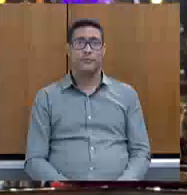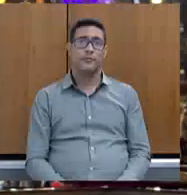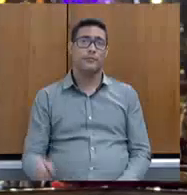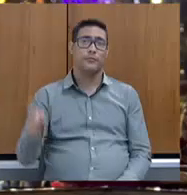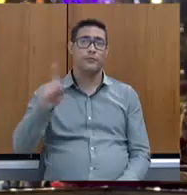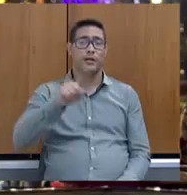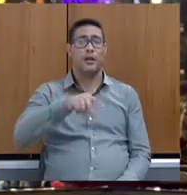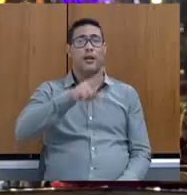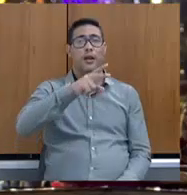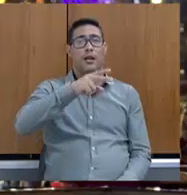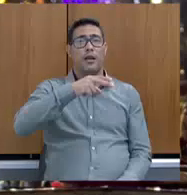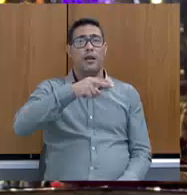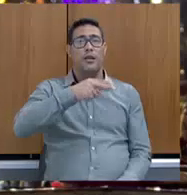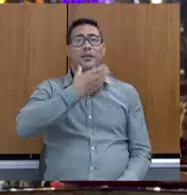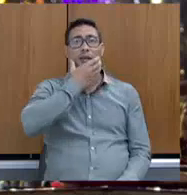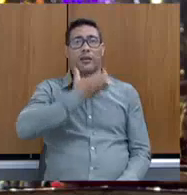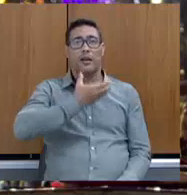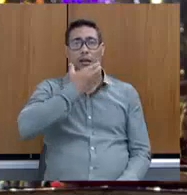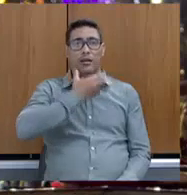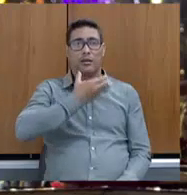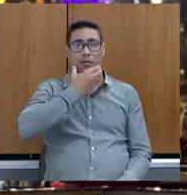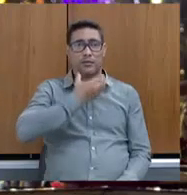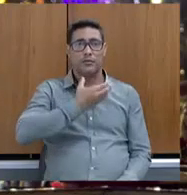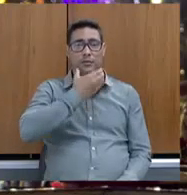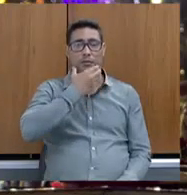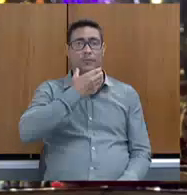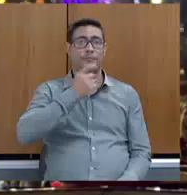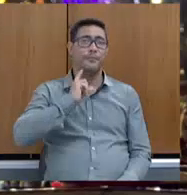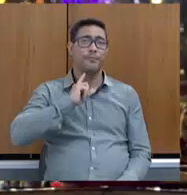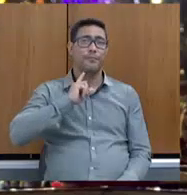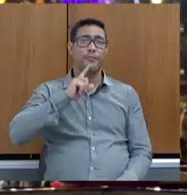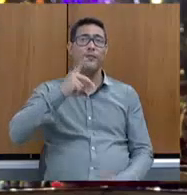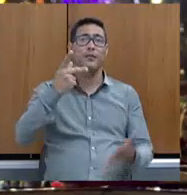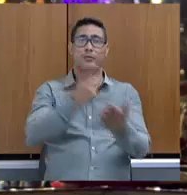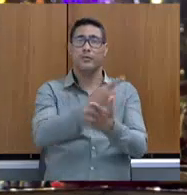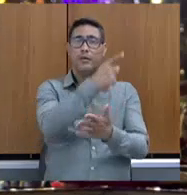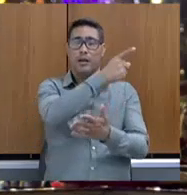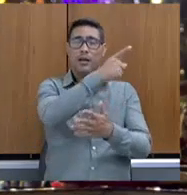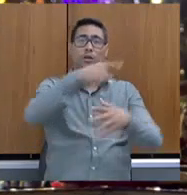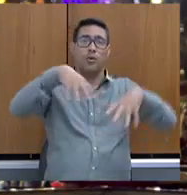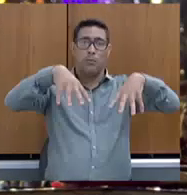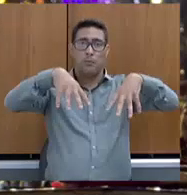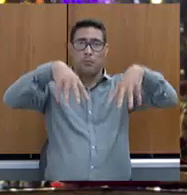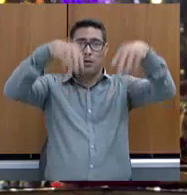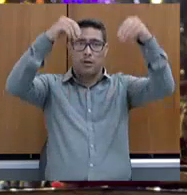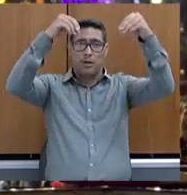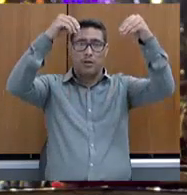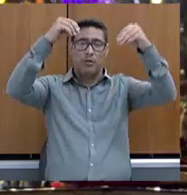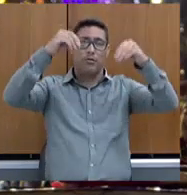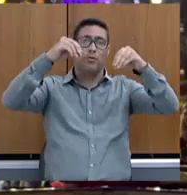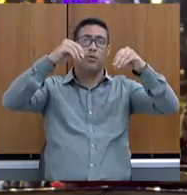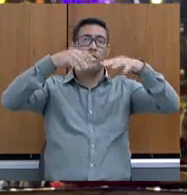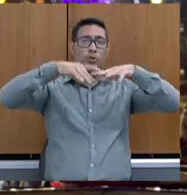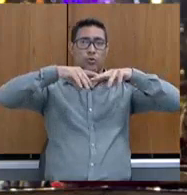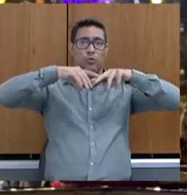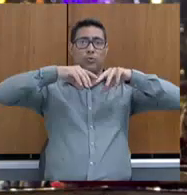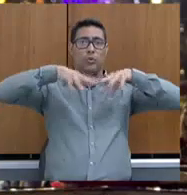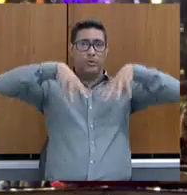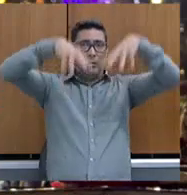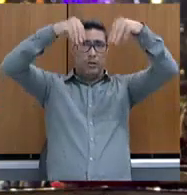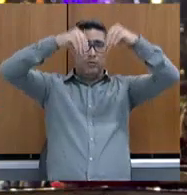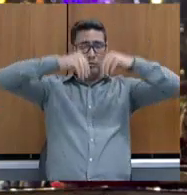minerariedade já Convido você está acontecendo no palácio da liberdade no todo circuito liberdade